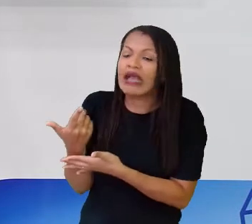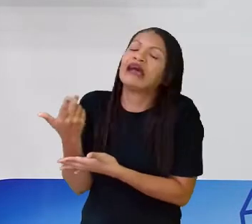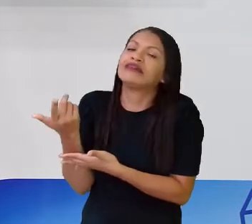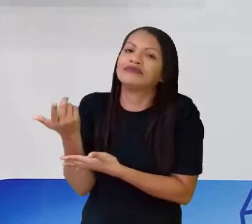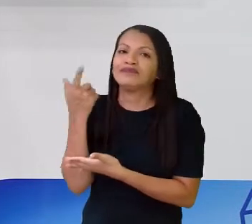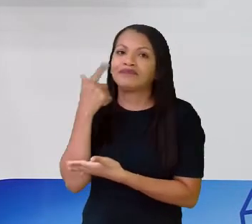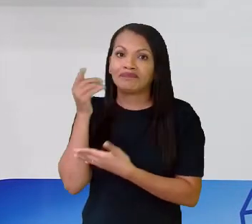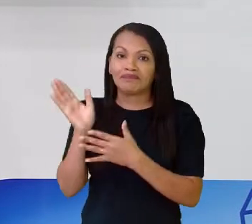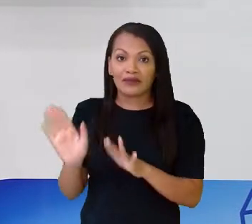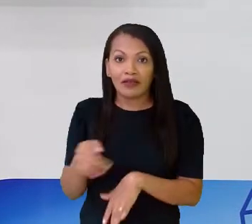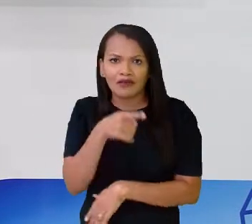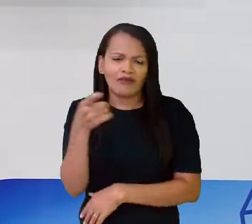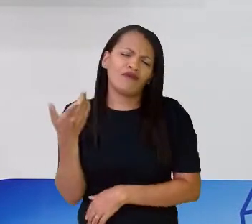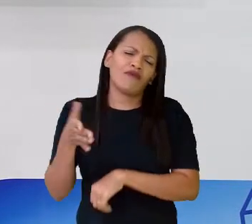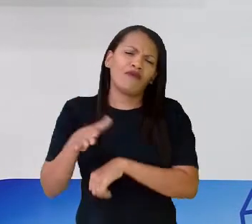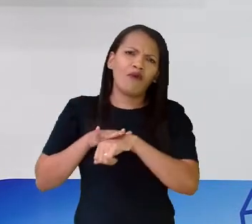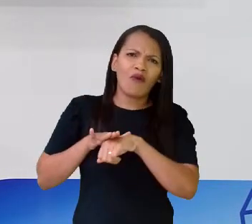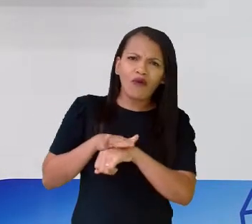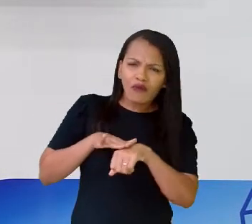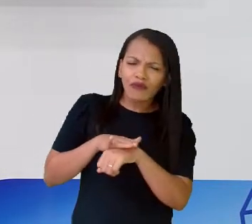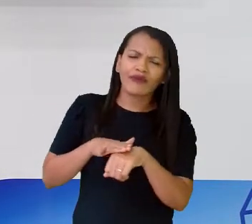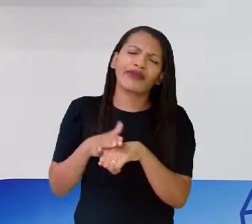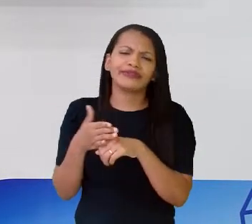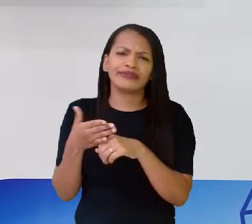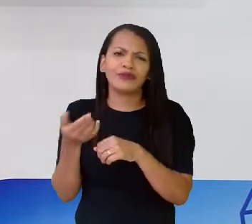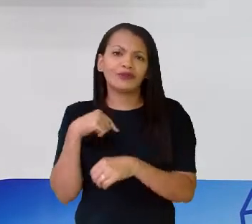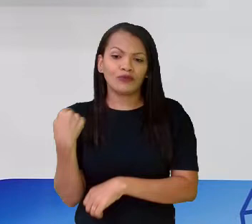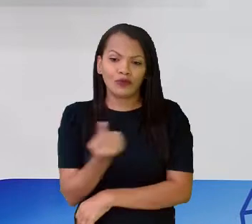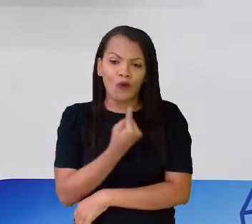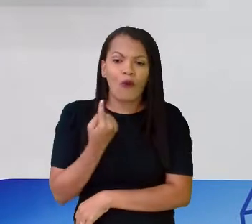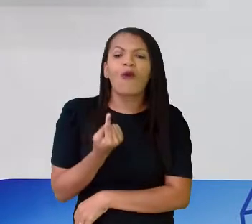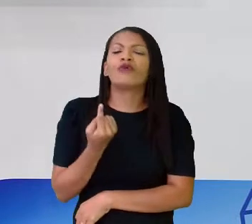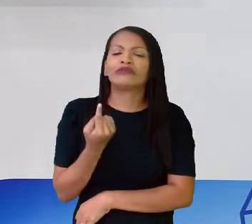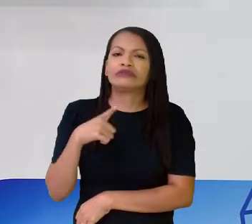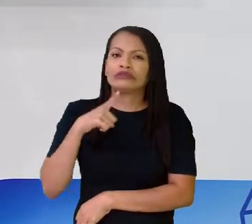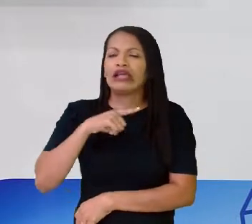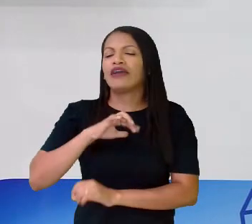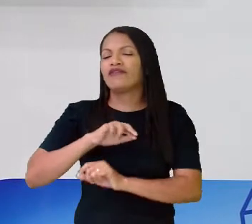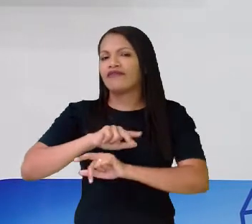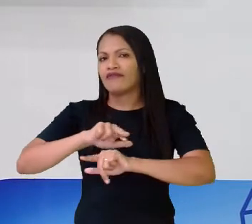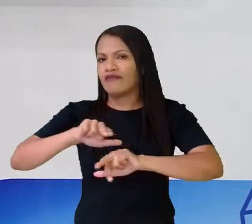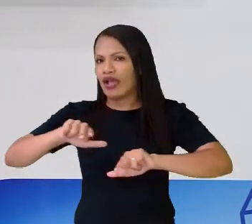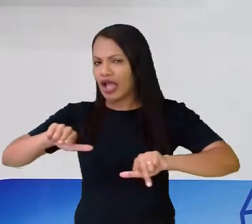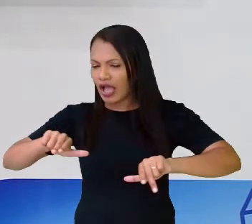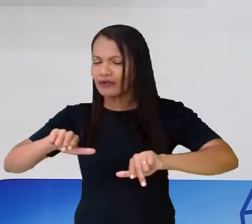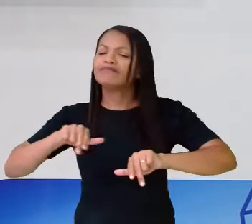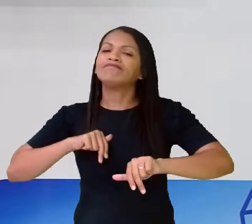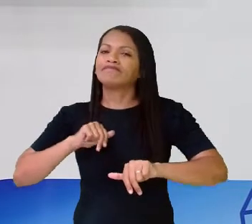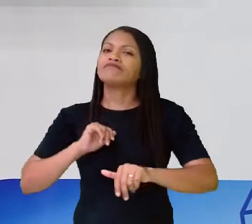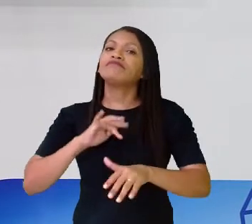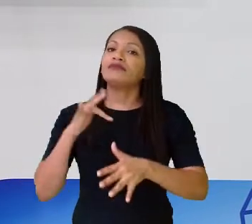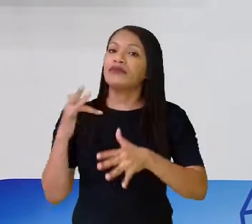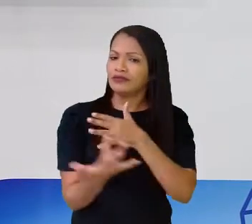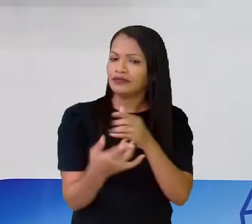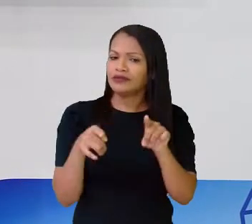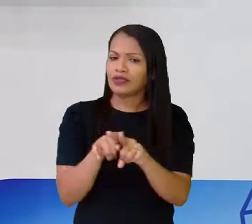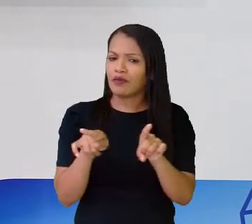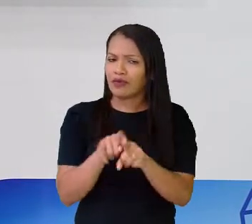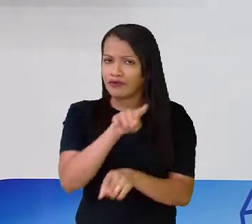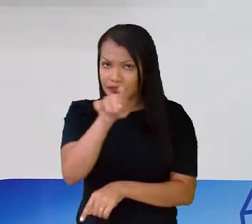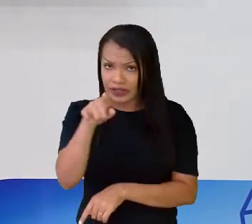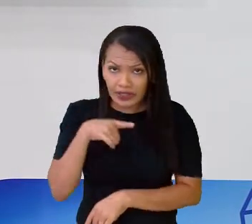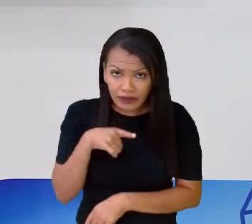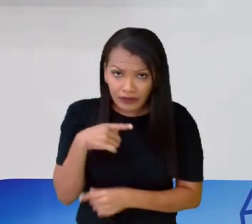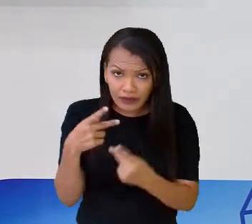gente, conversa com a gente lá nos nossos canais oficiais, que a gente tem vários canais oficiais, eu também tenho o meu. E você,